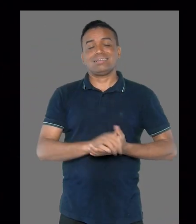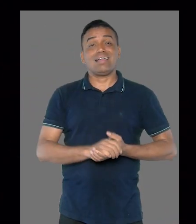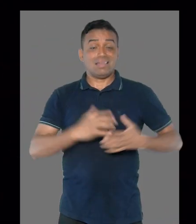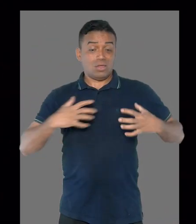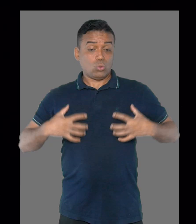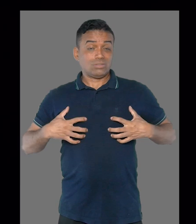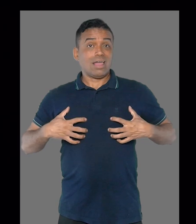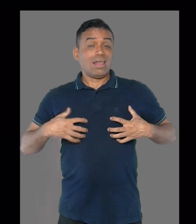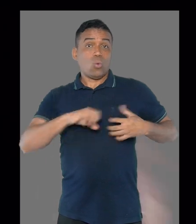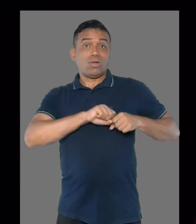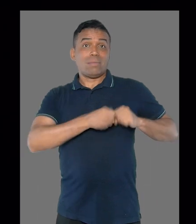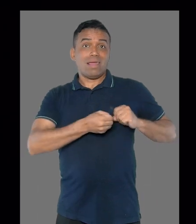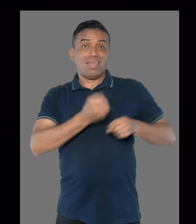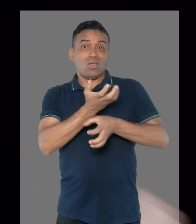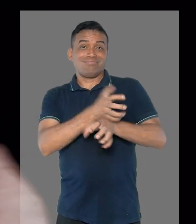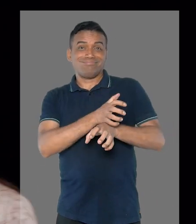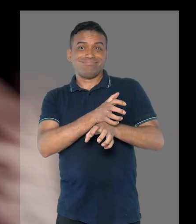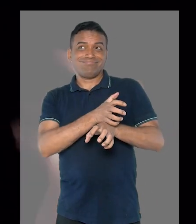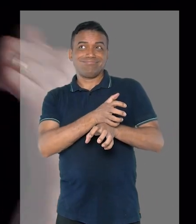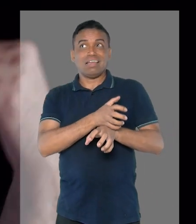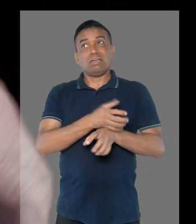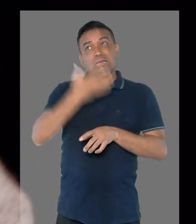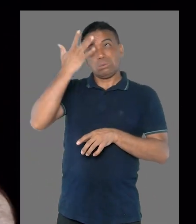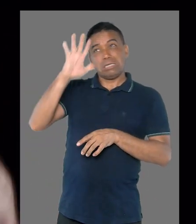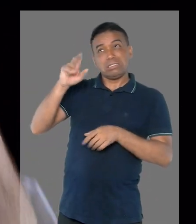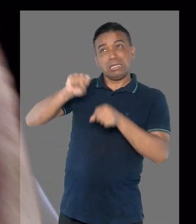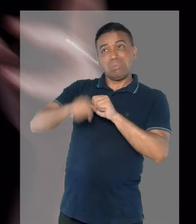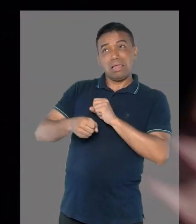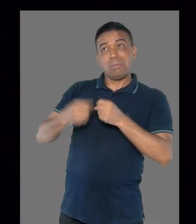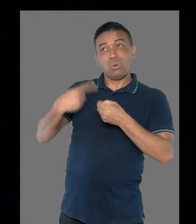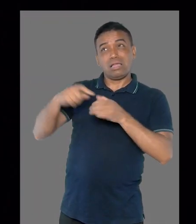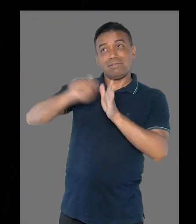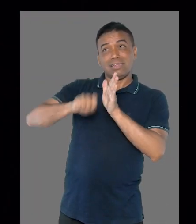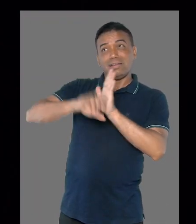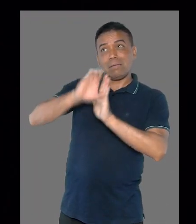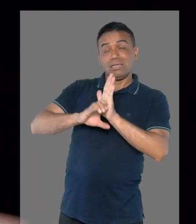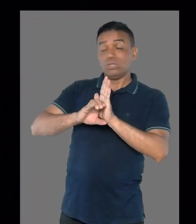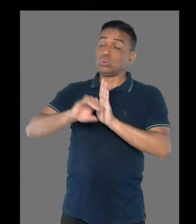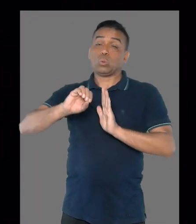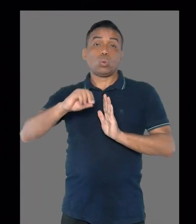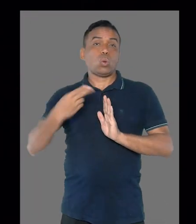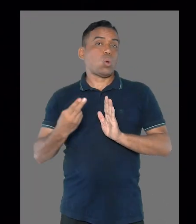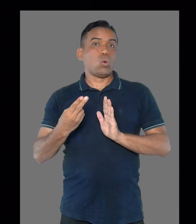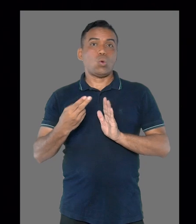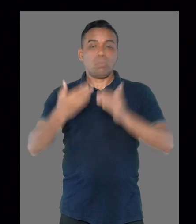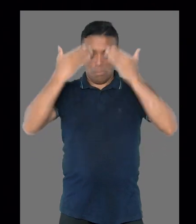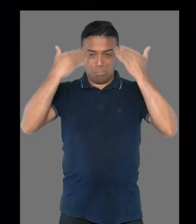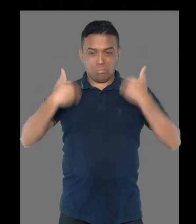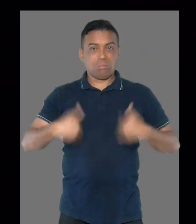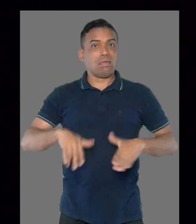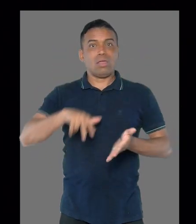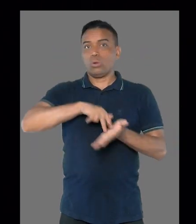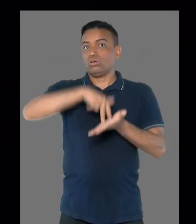a costela uma semana antes. Eu não sei se eu quebrei a costela para fazer o capítulo, se foi alguma coisa assim. Mas minha coordenação motora,